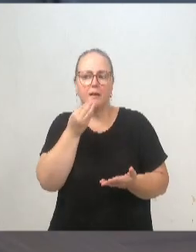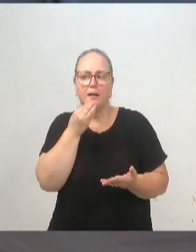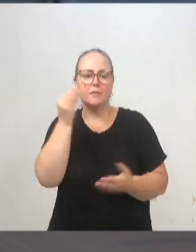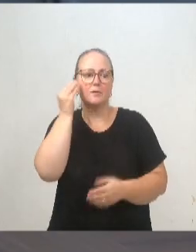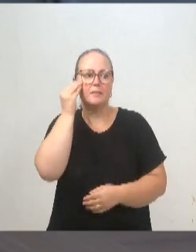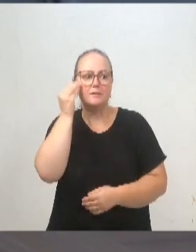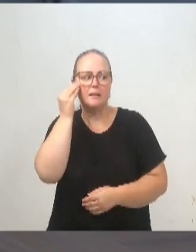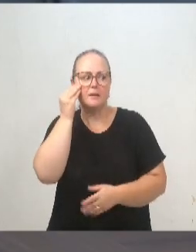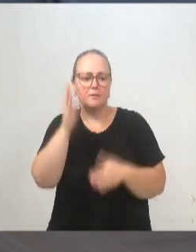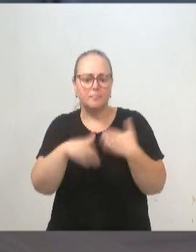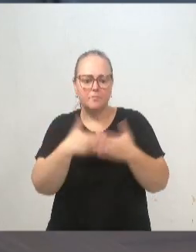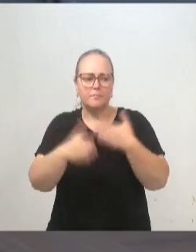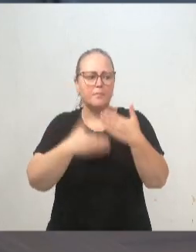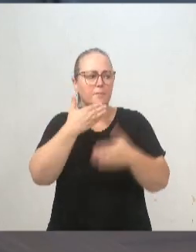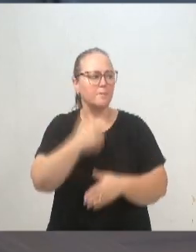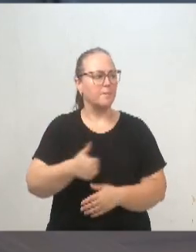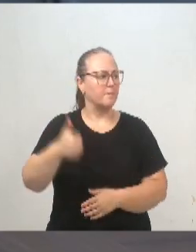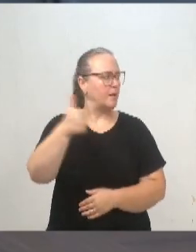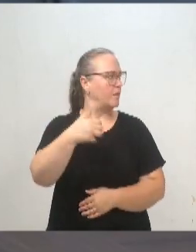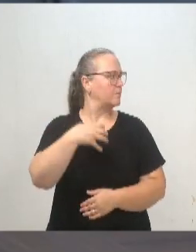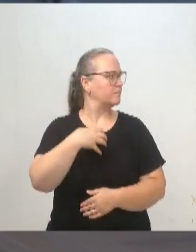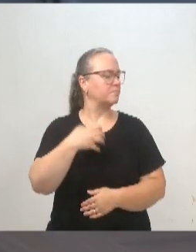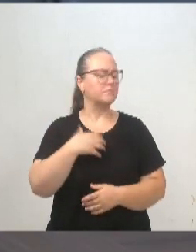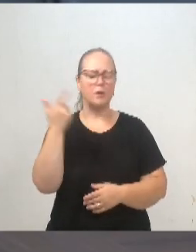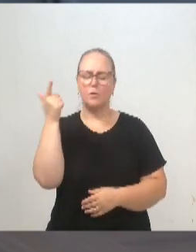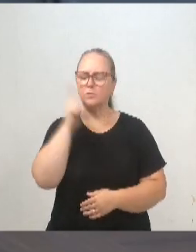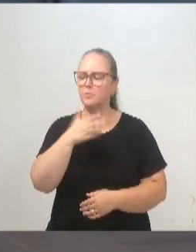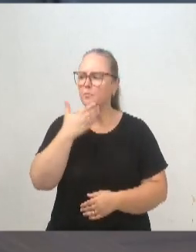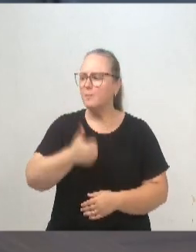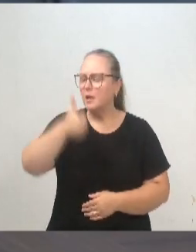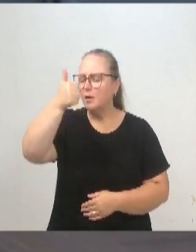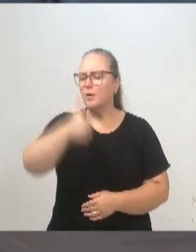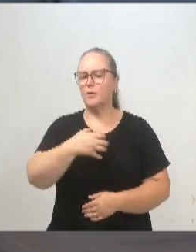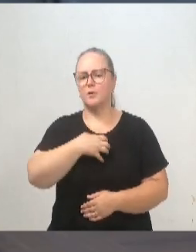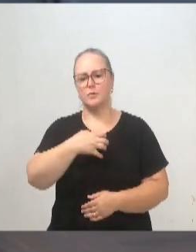possamos chegar no final do exercício da melhor forma possível.